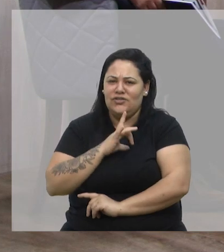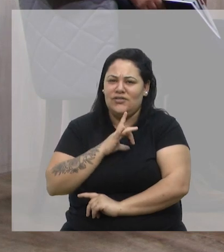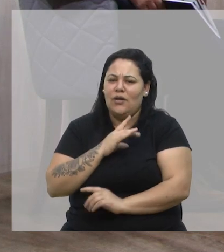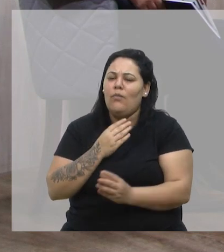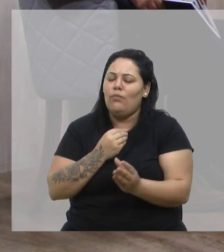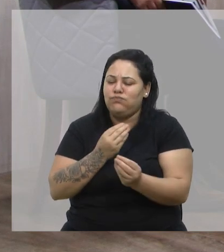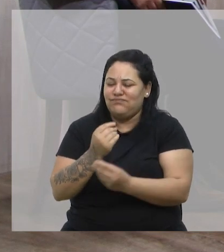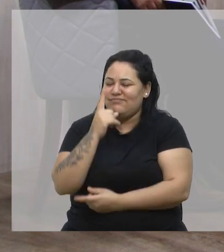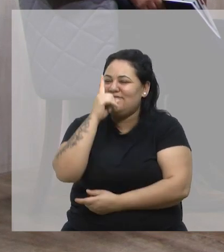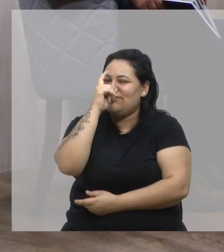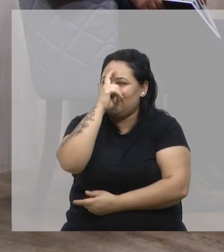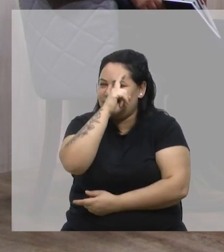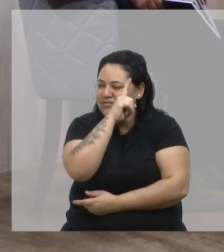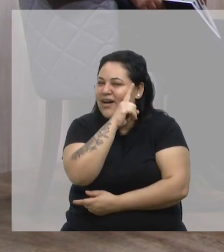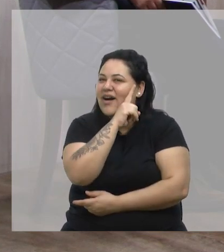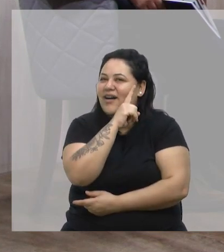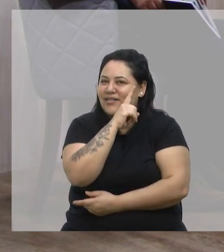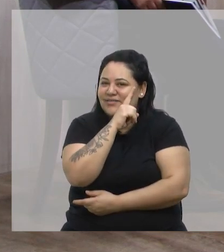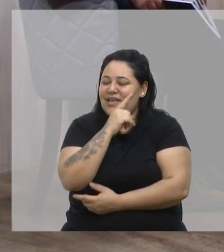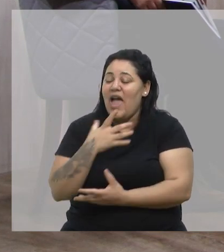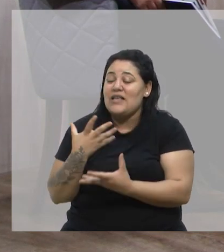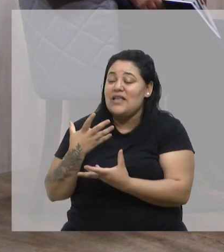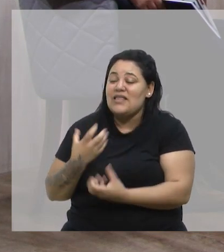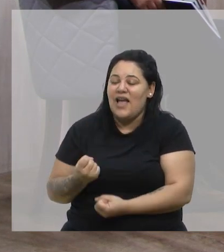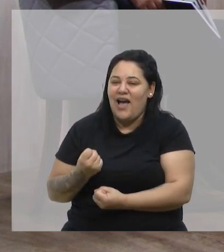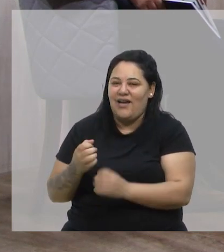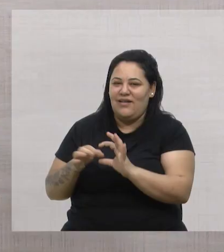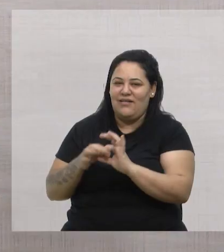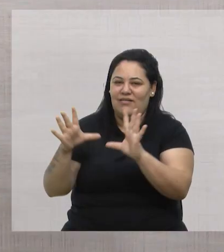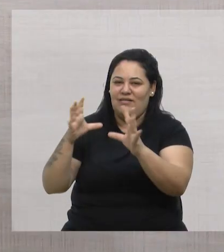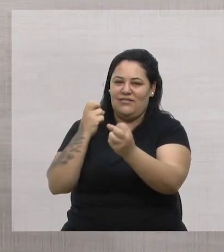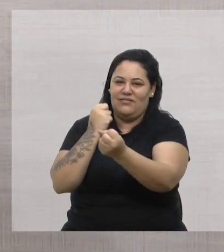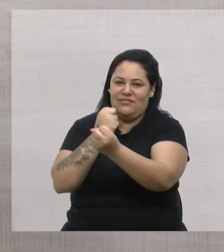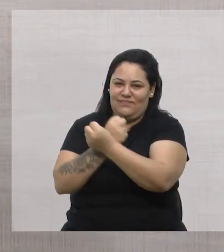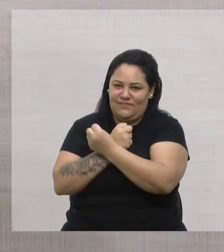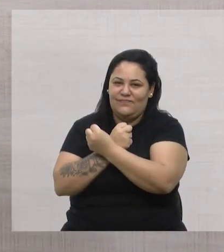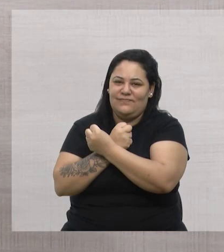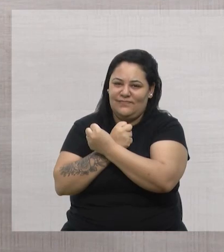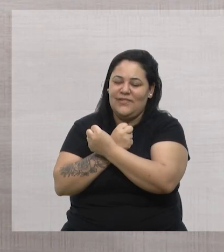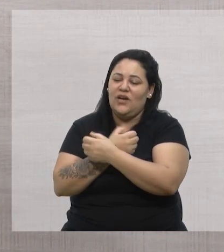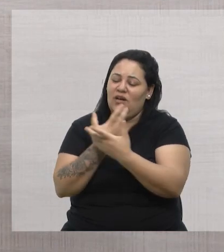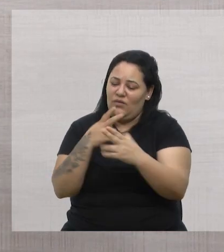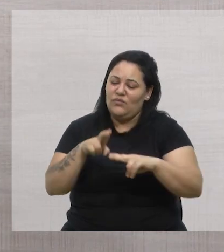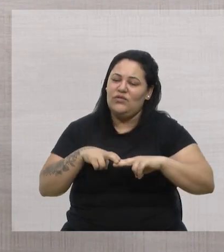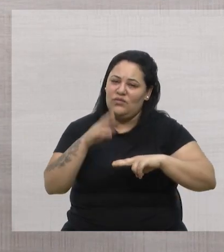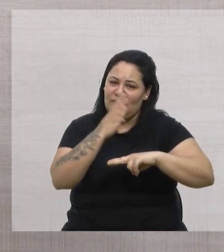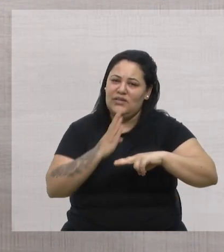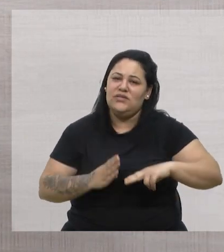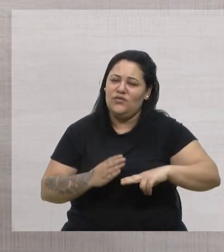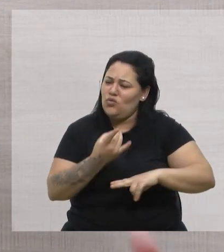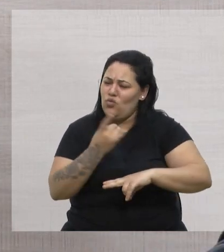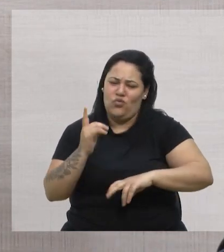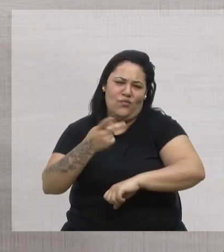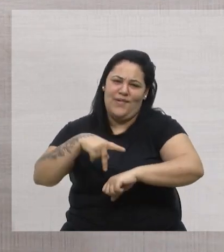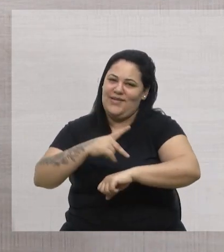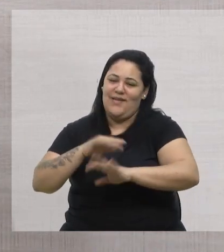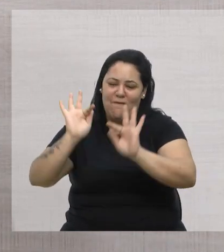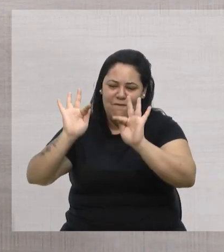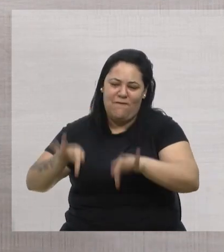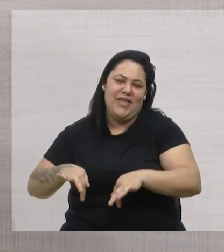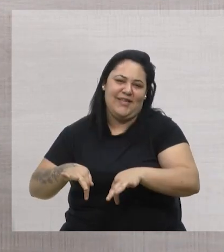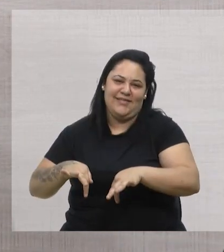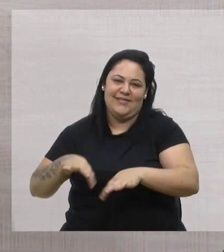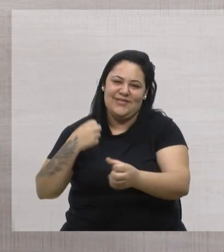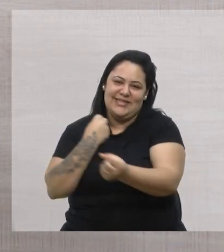do Brasil, que havia uma certa resistência, muita resistência à abolição da escravatura, tanto que o Brasil foi um dos últimos países a acabar